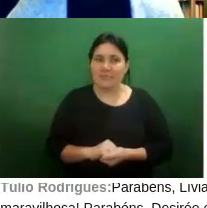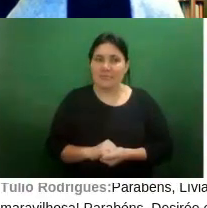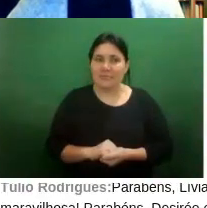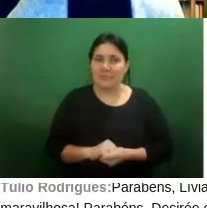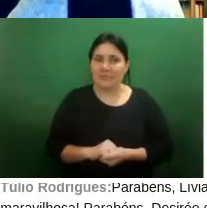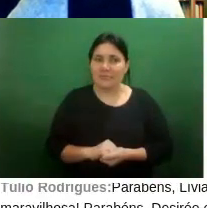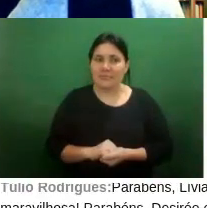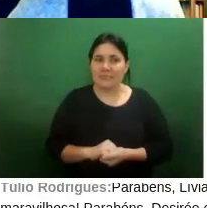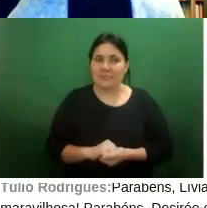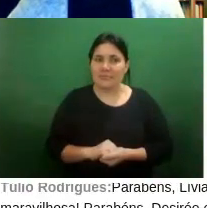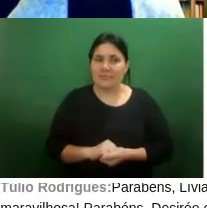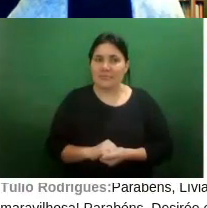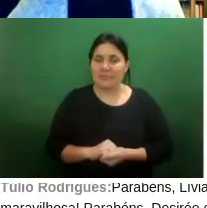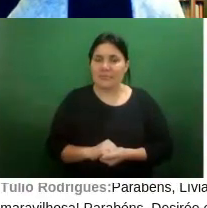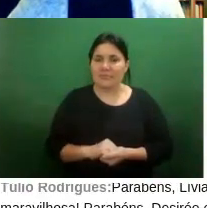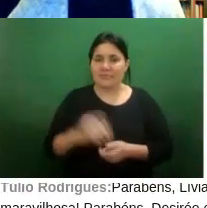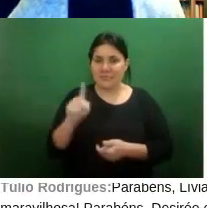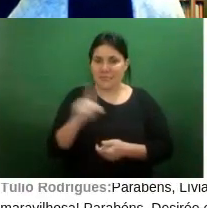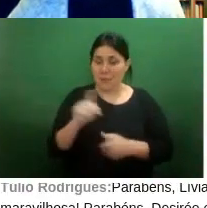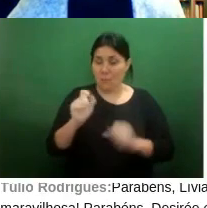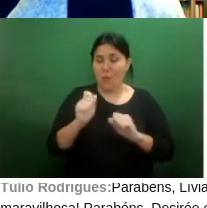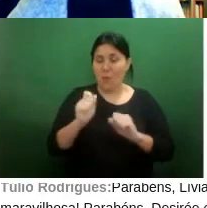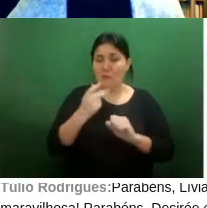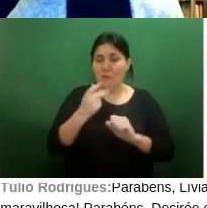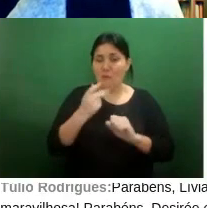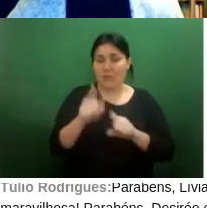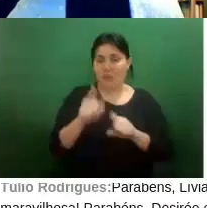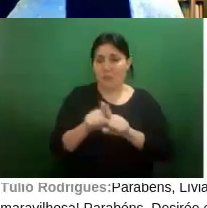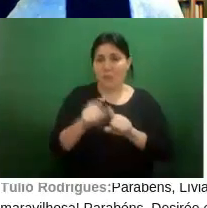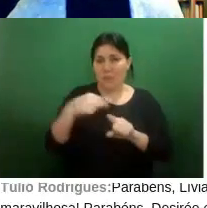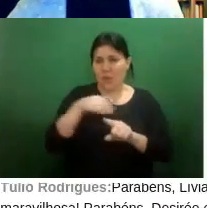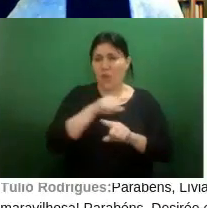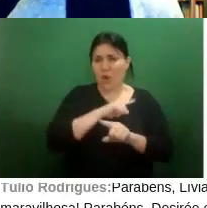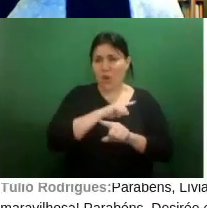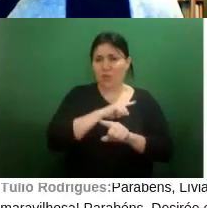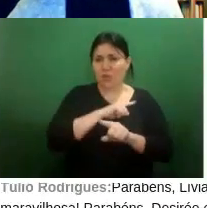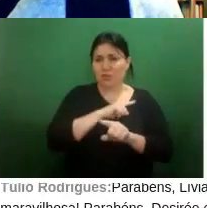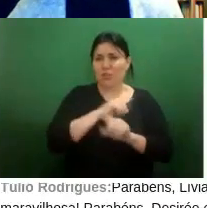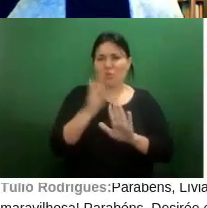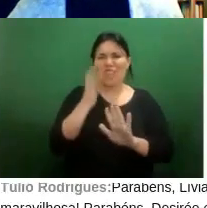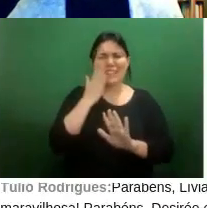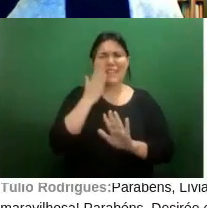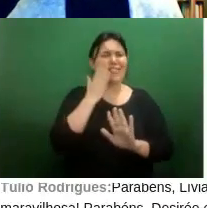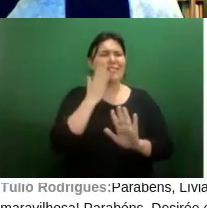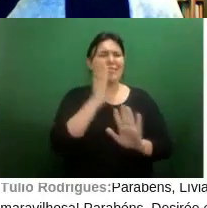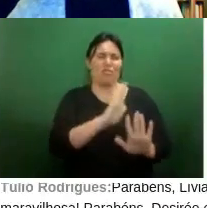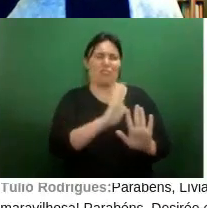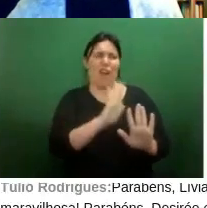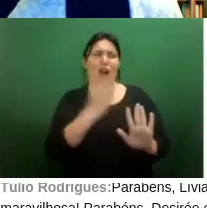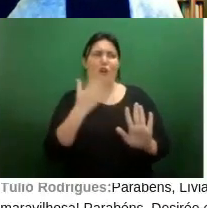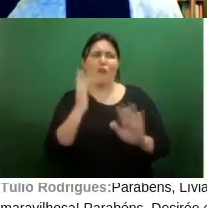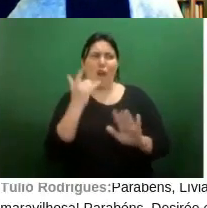Também, professora, pode repassar para nós. Não, mas eu já sei aqui, agora vai.